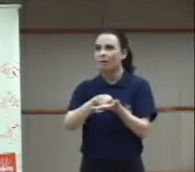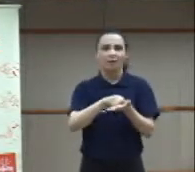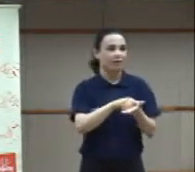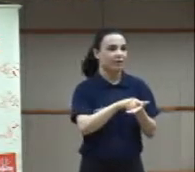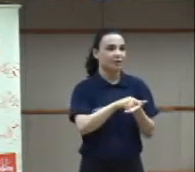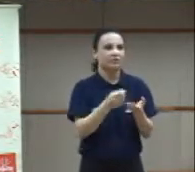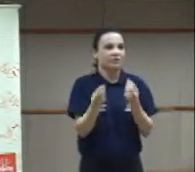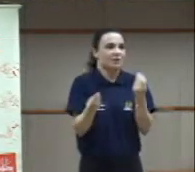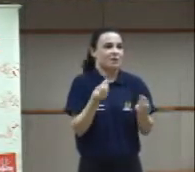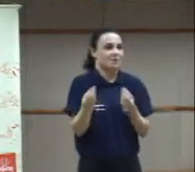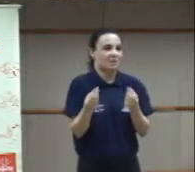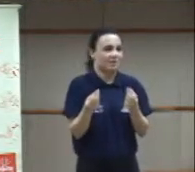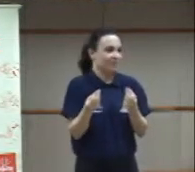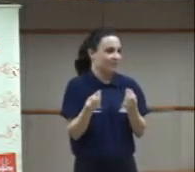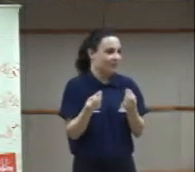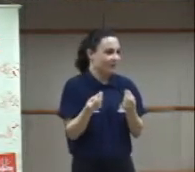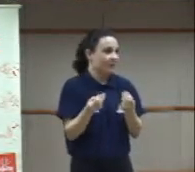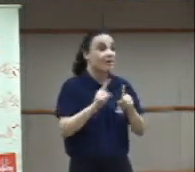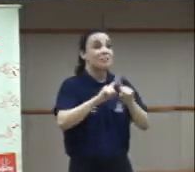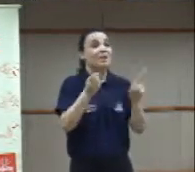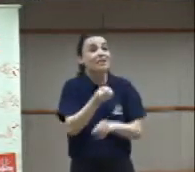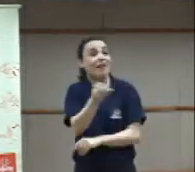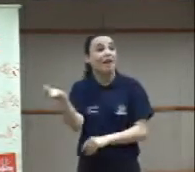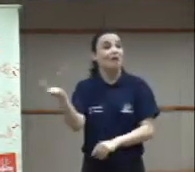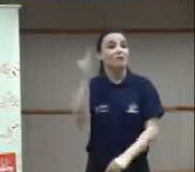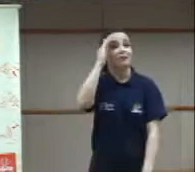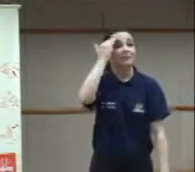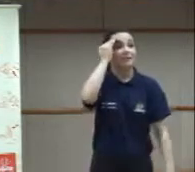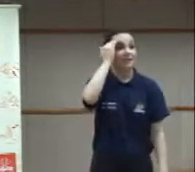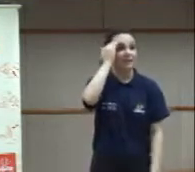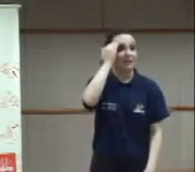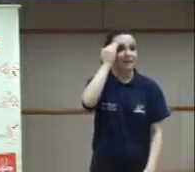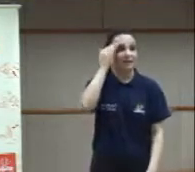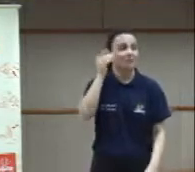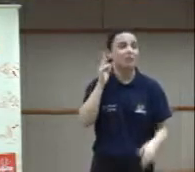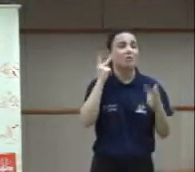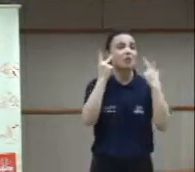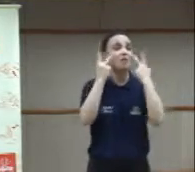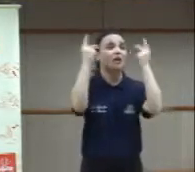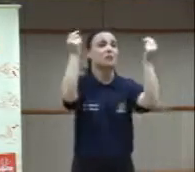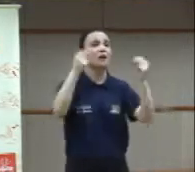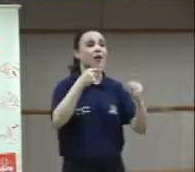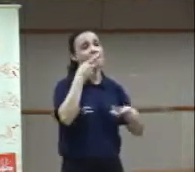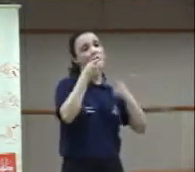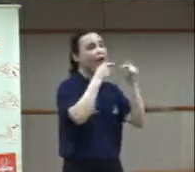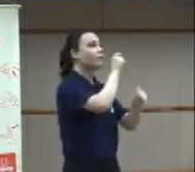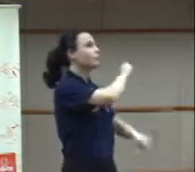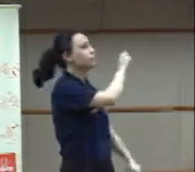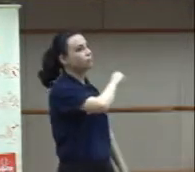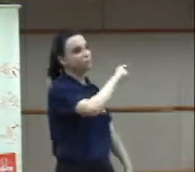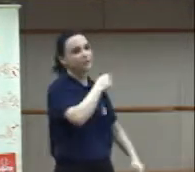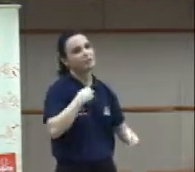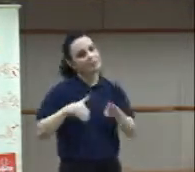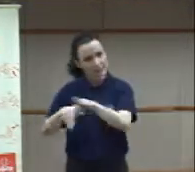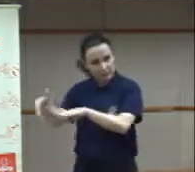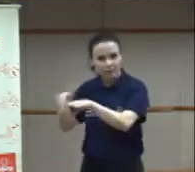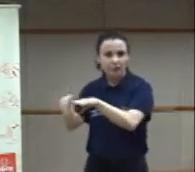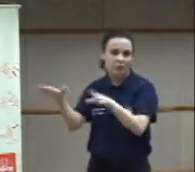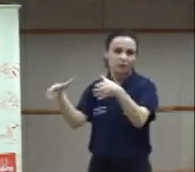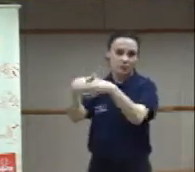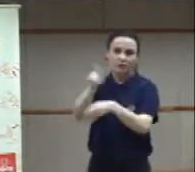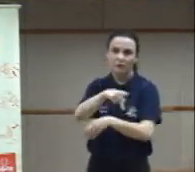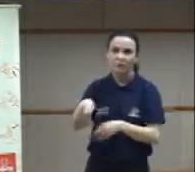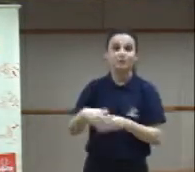não ocorrem na cabeça das pessoas, né, que estão trabalhando. Vídeos. Vai lá e coloca um